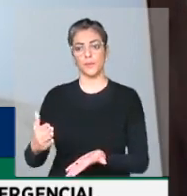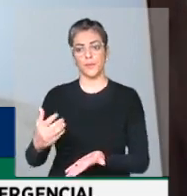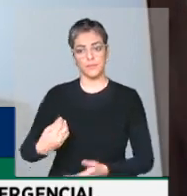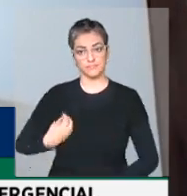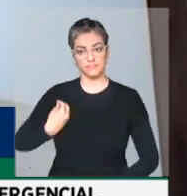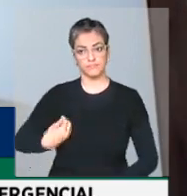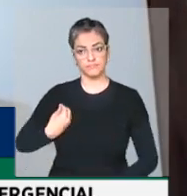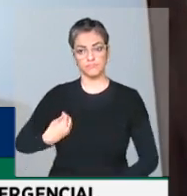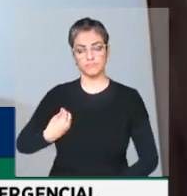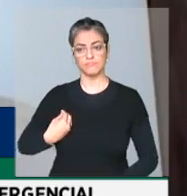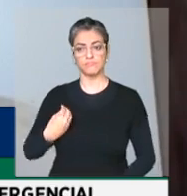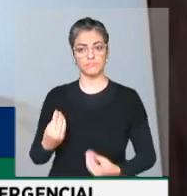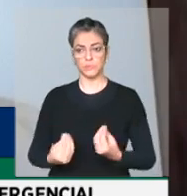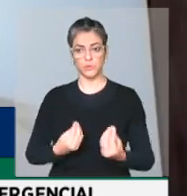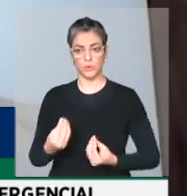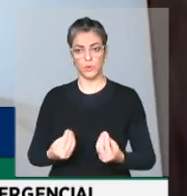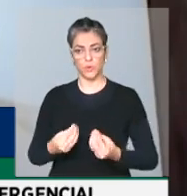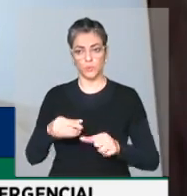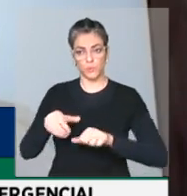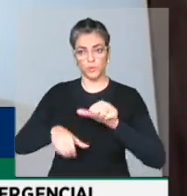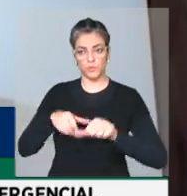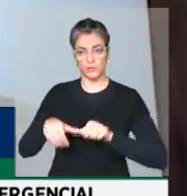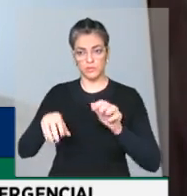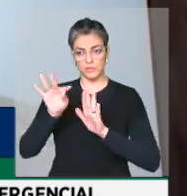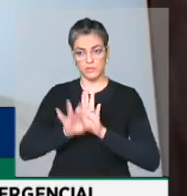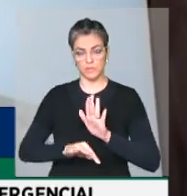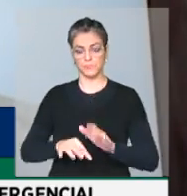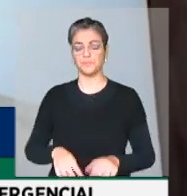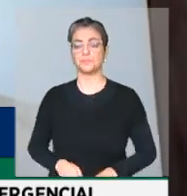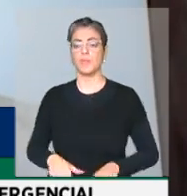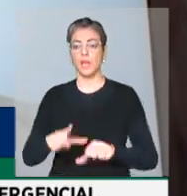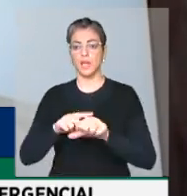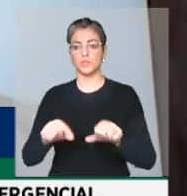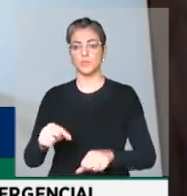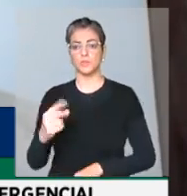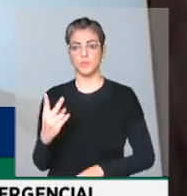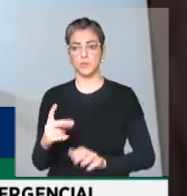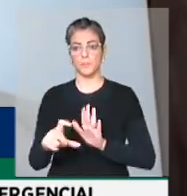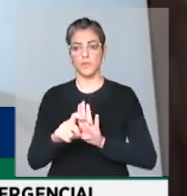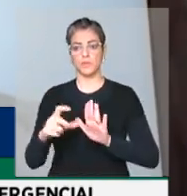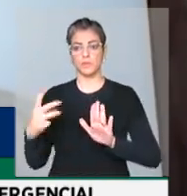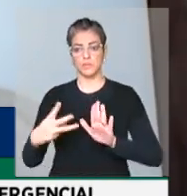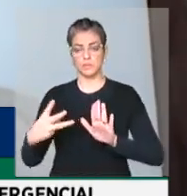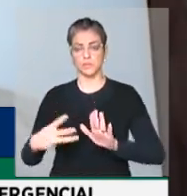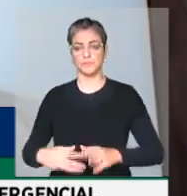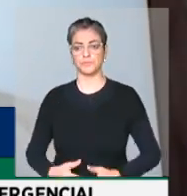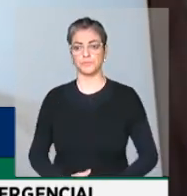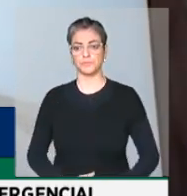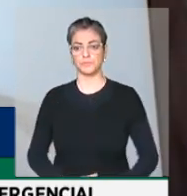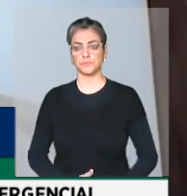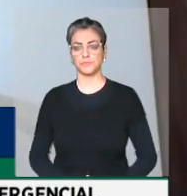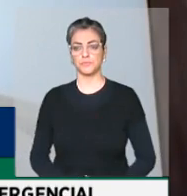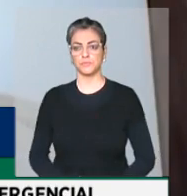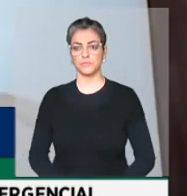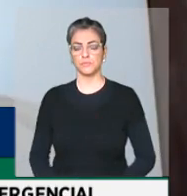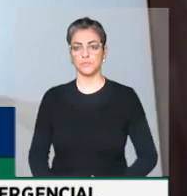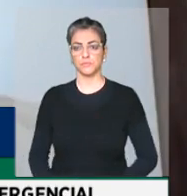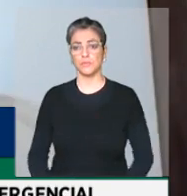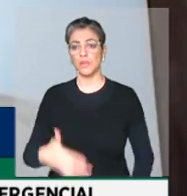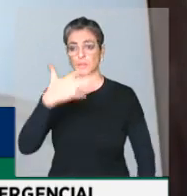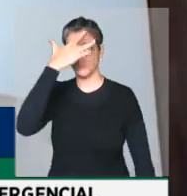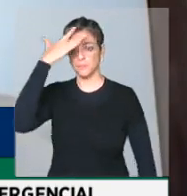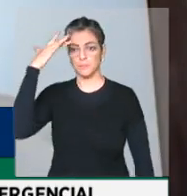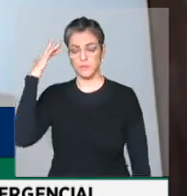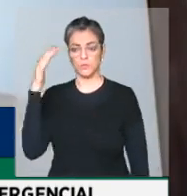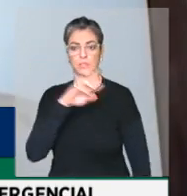as seguintes alterações. Artigo 2º, parágrafo 3º. A pessoa provedora de